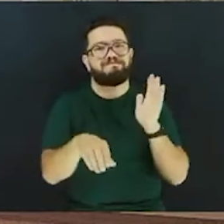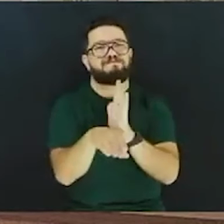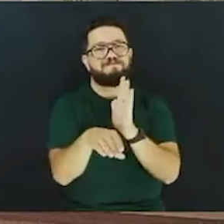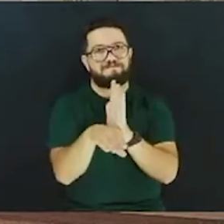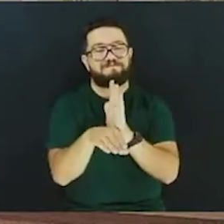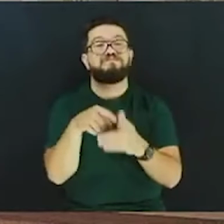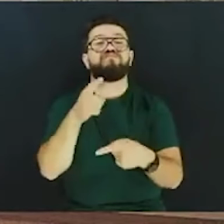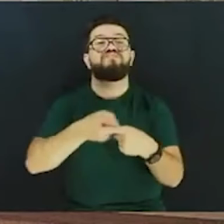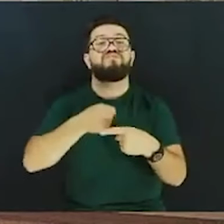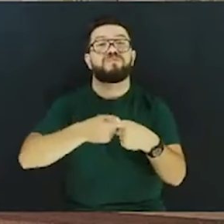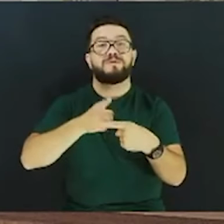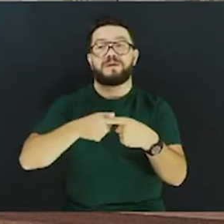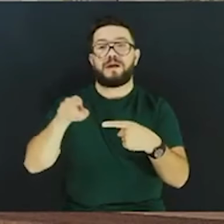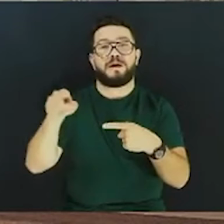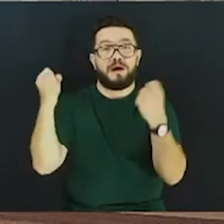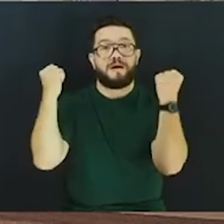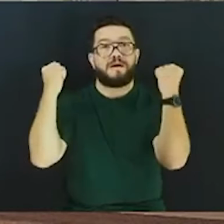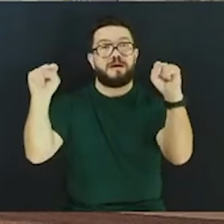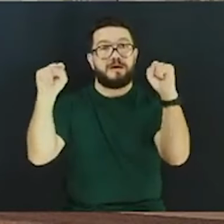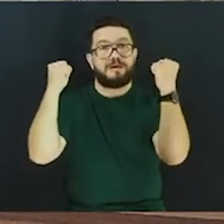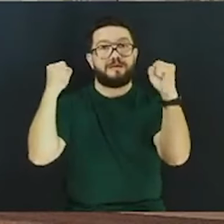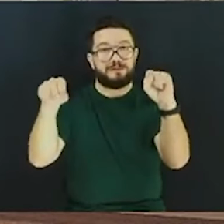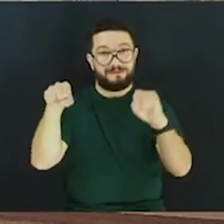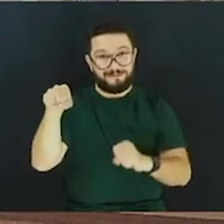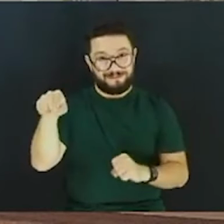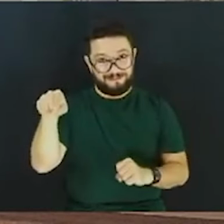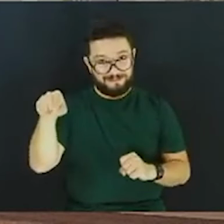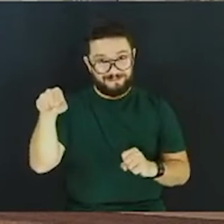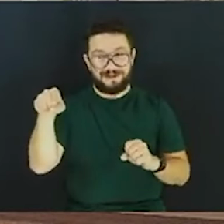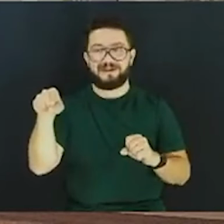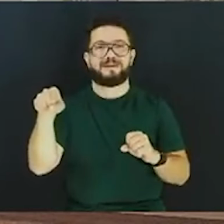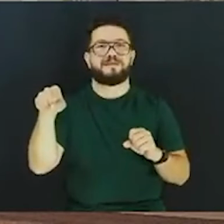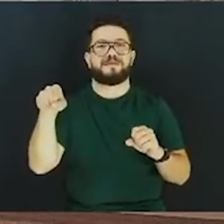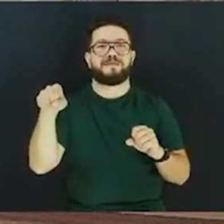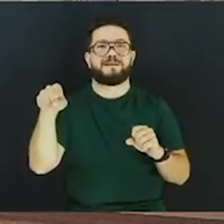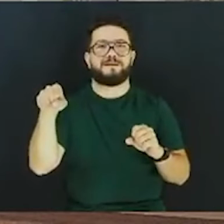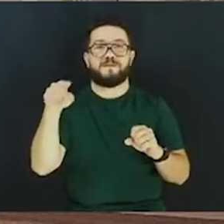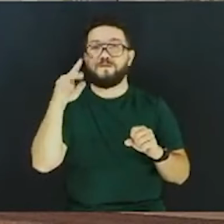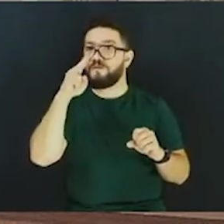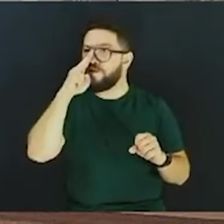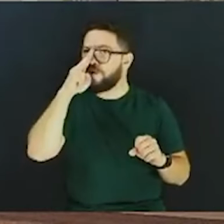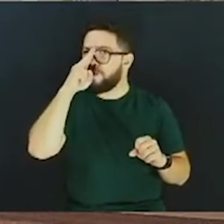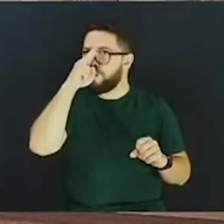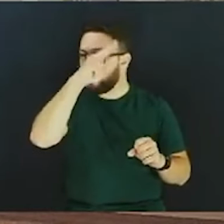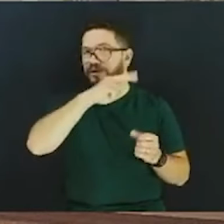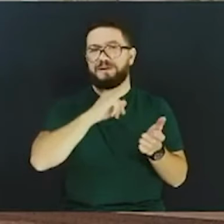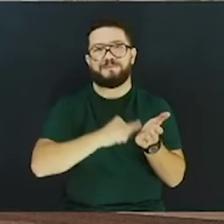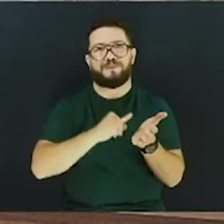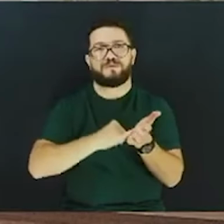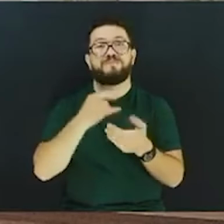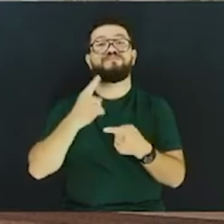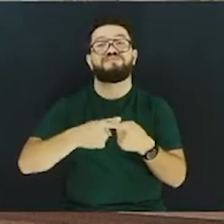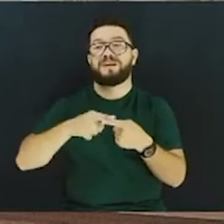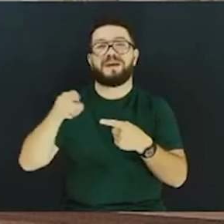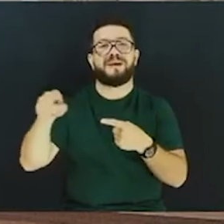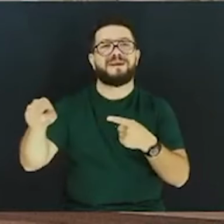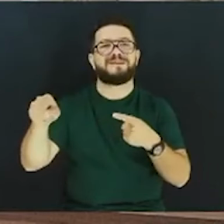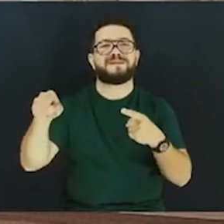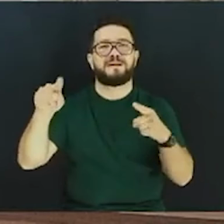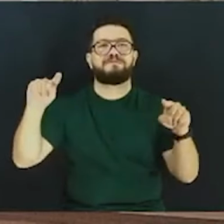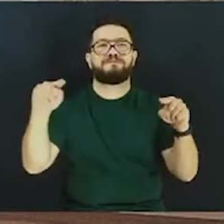caracterização no segmento da Saúde Vereador Indiara Barbosa que conhece bastante o tema se